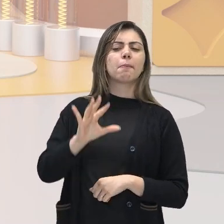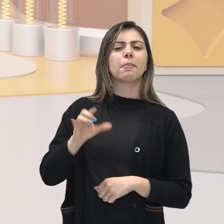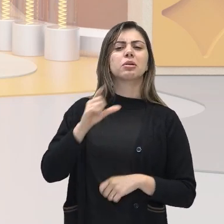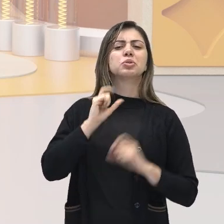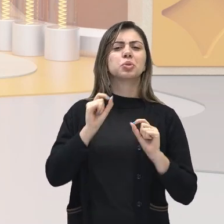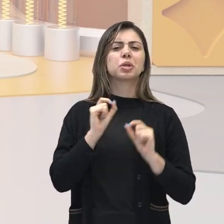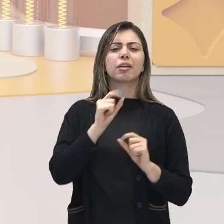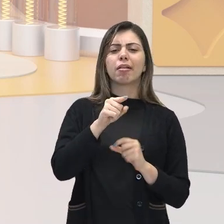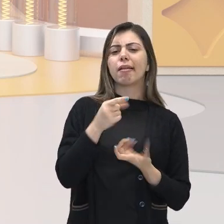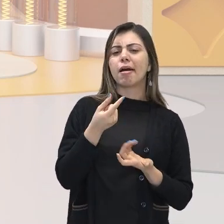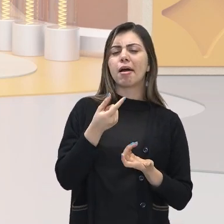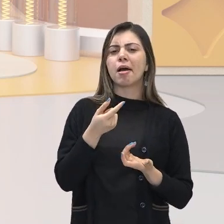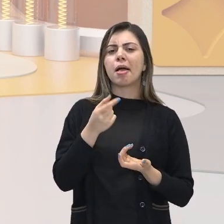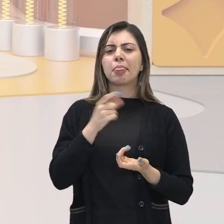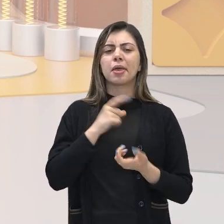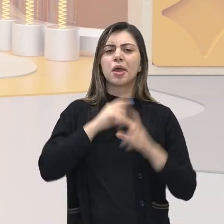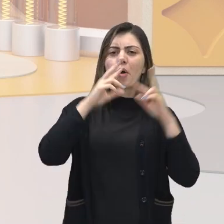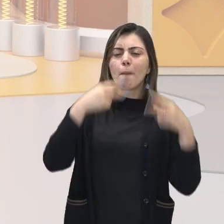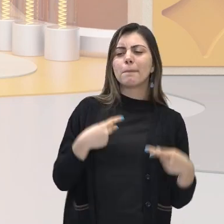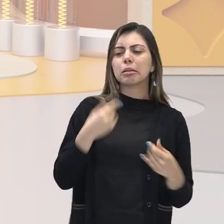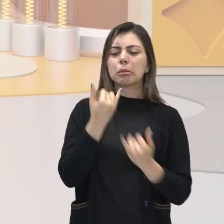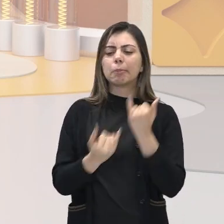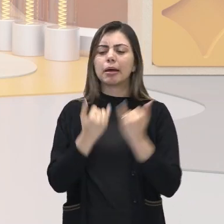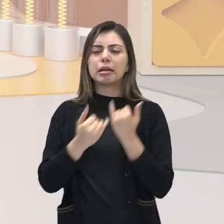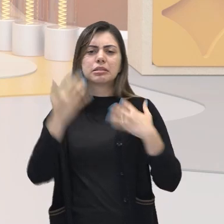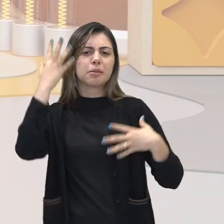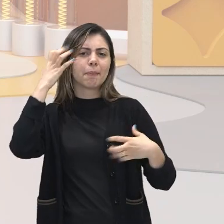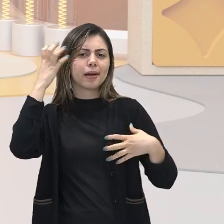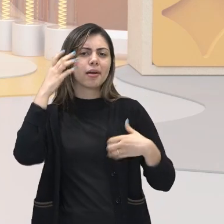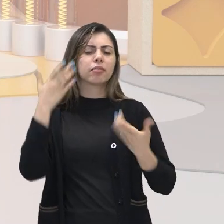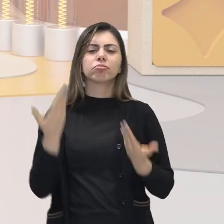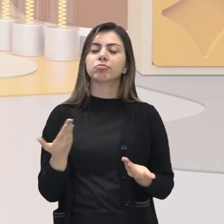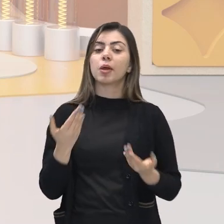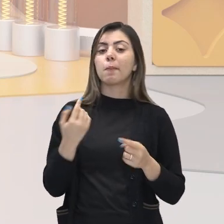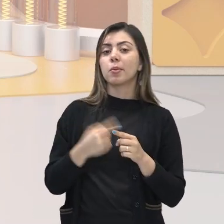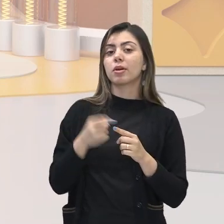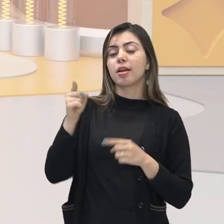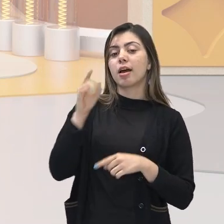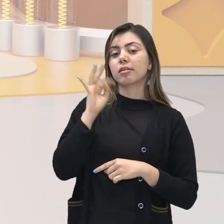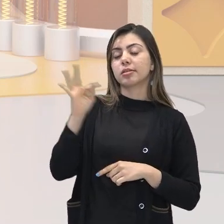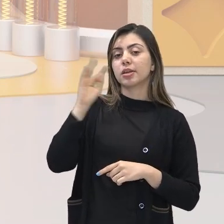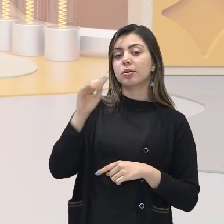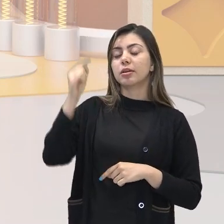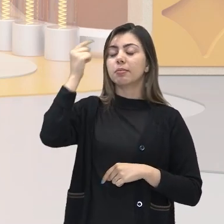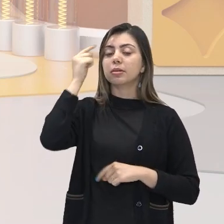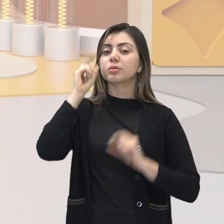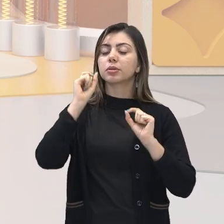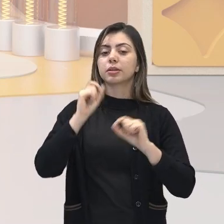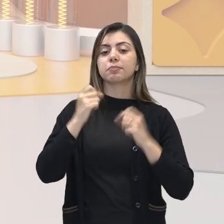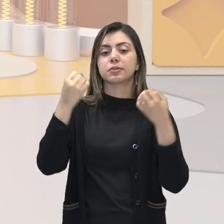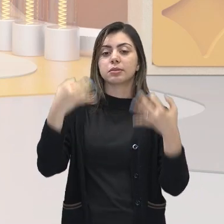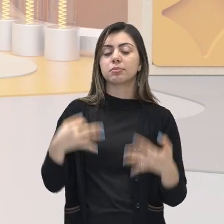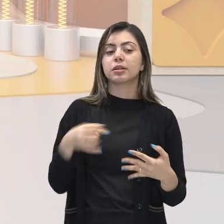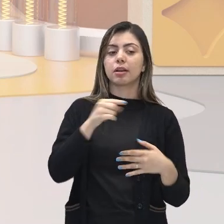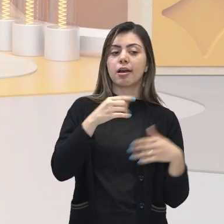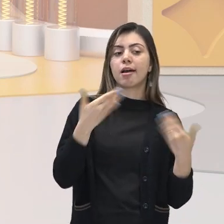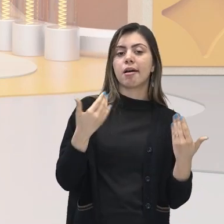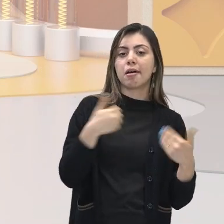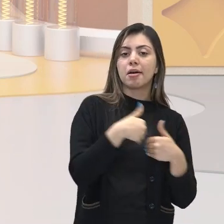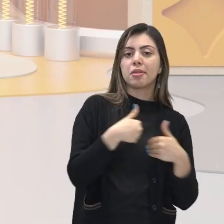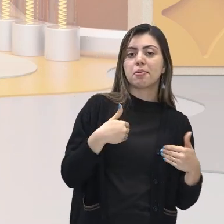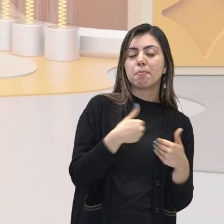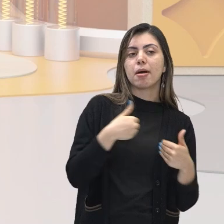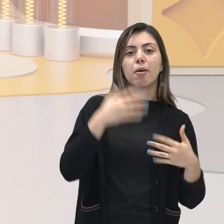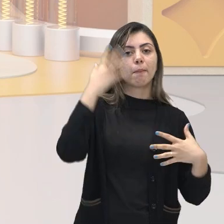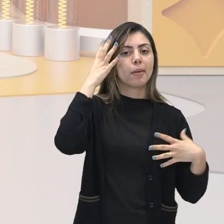parecida com o primata? Porque, segundo a teoria do Charles Darwin, o homem e os primatas, não é, no